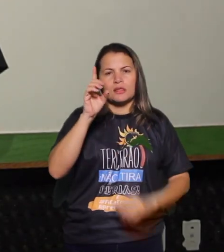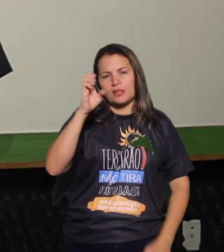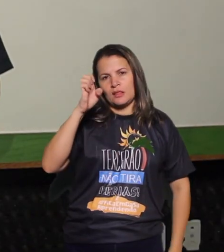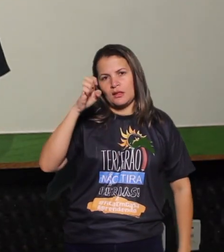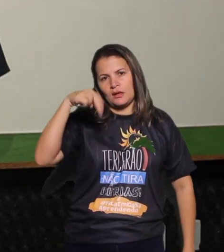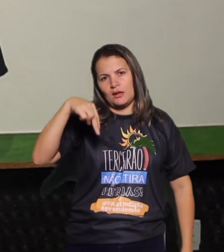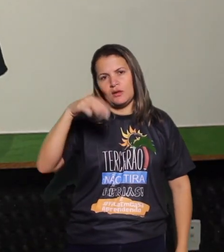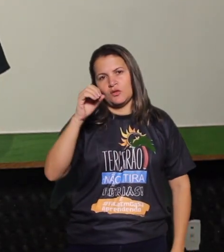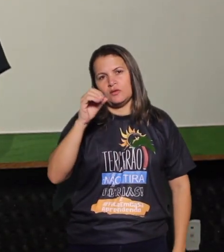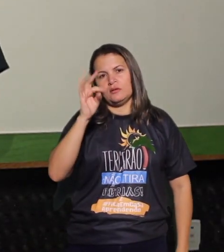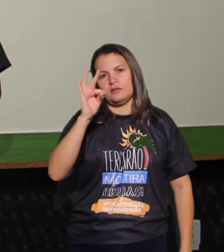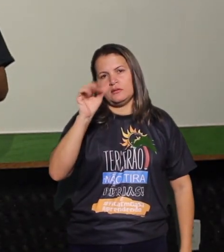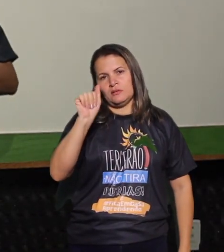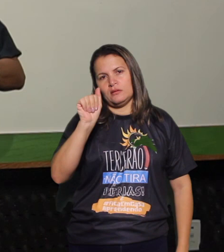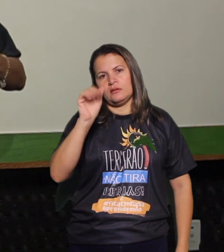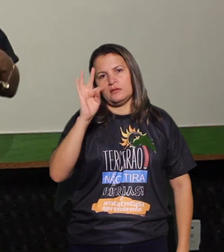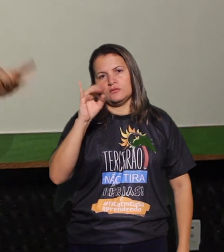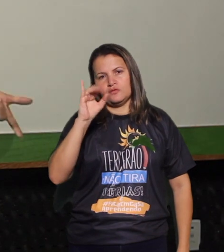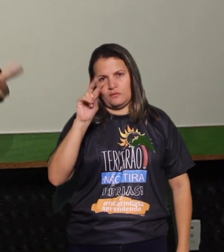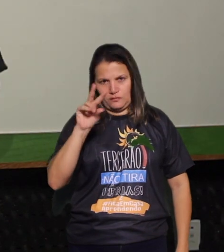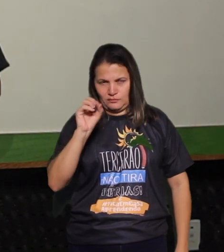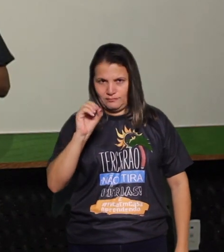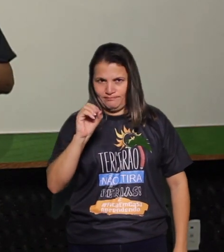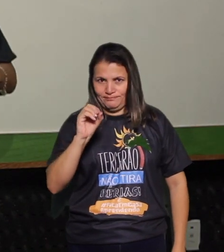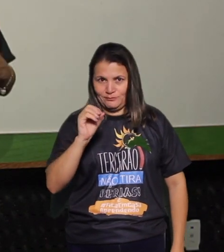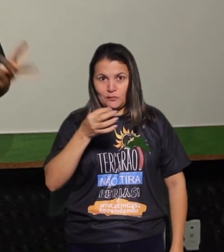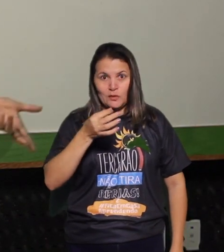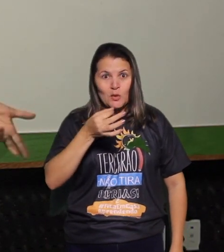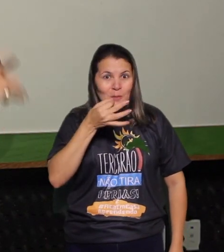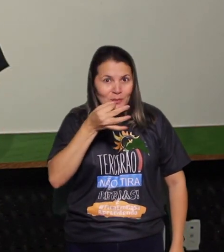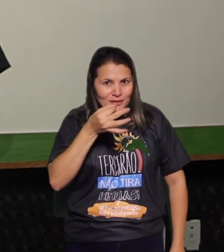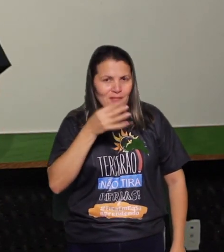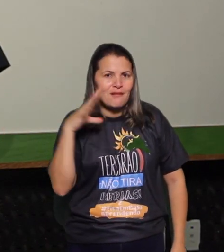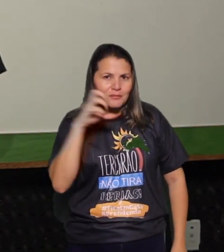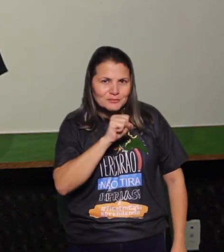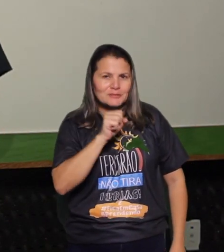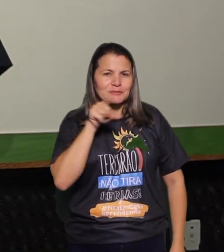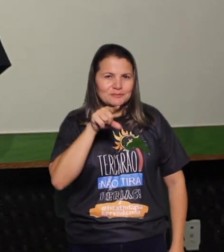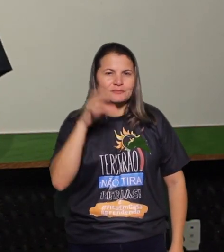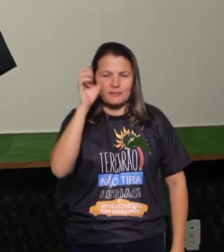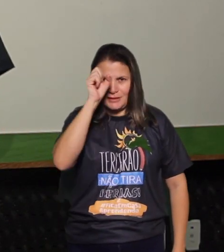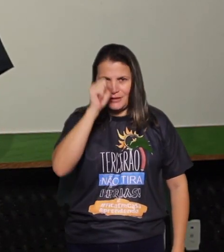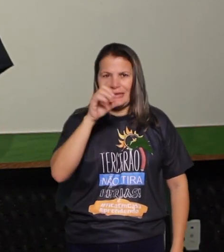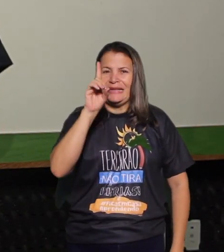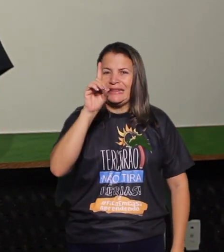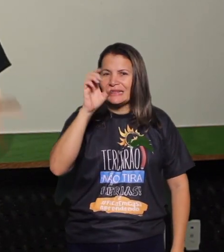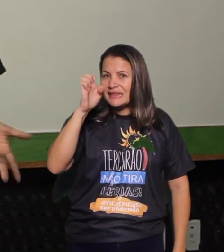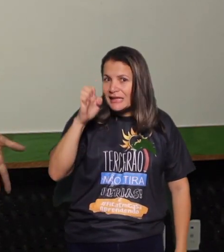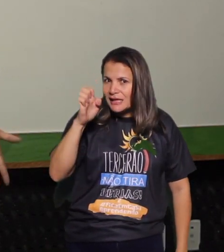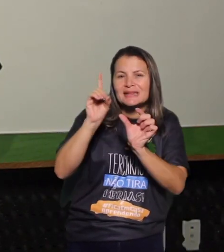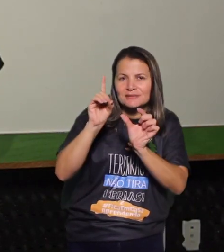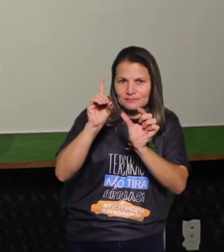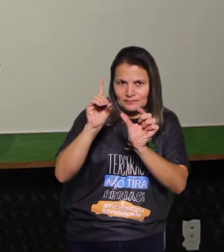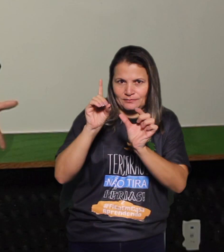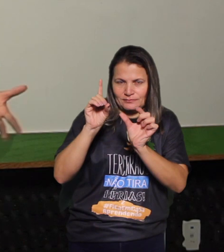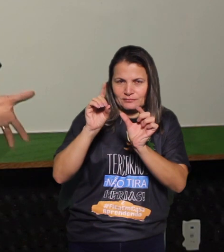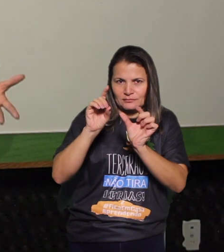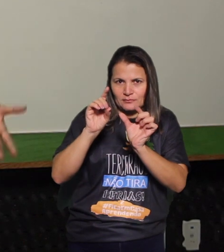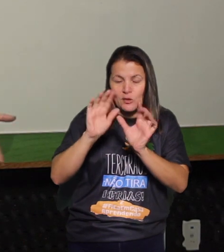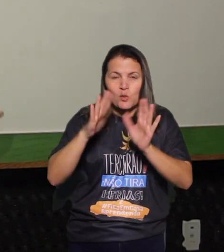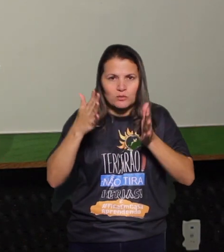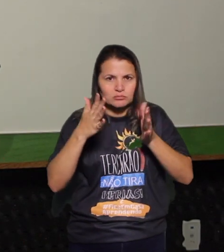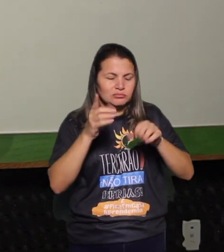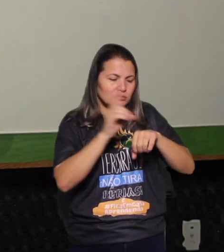para você aprender. Denotação, sentido denotativo, começa com a letra D. Dicionário. Quando você